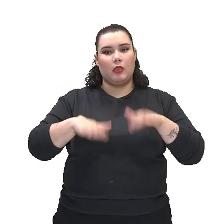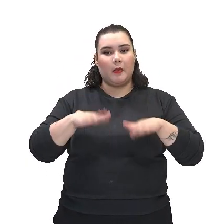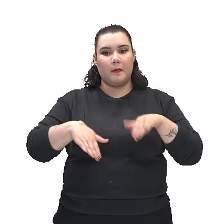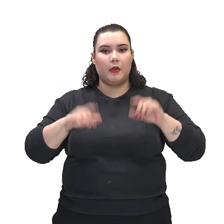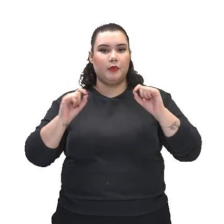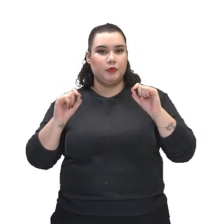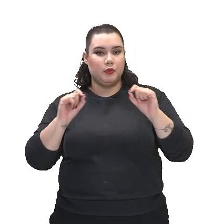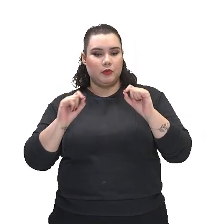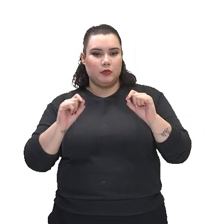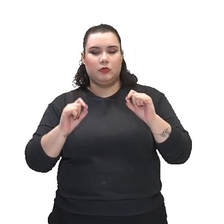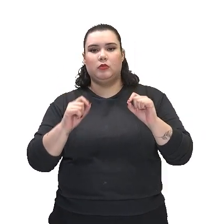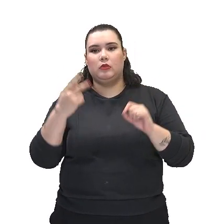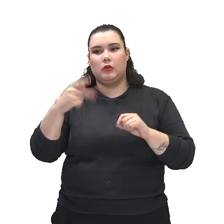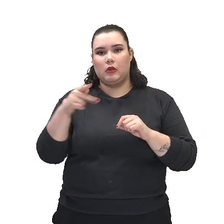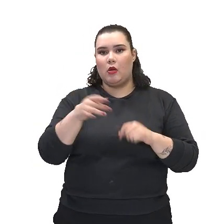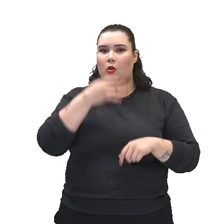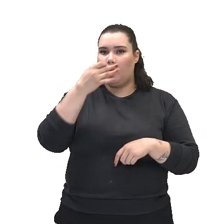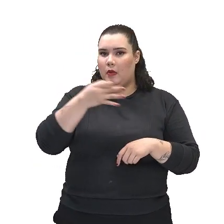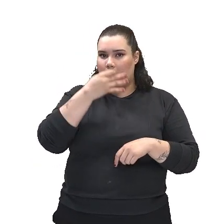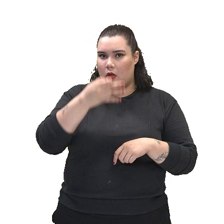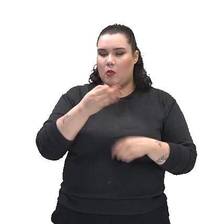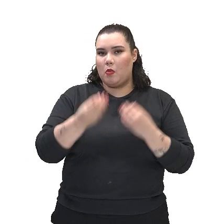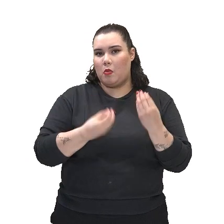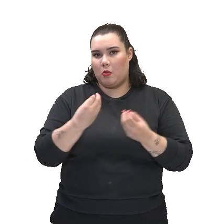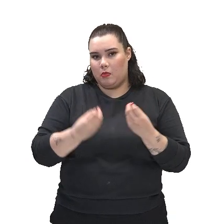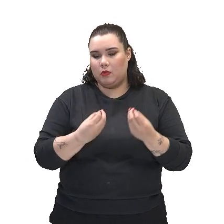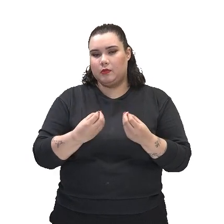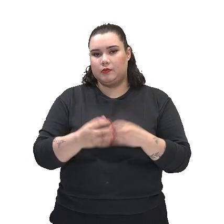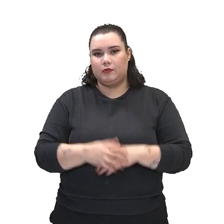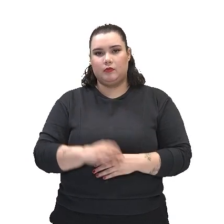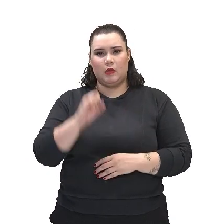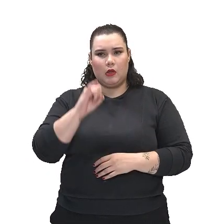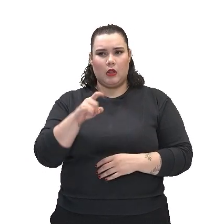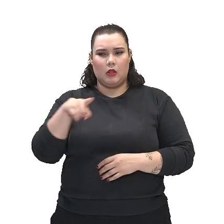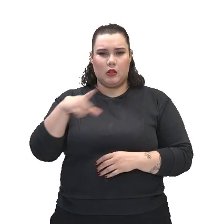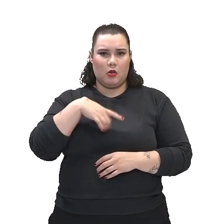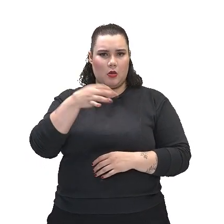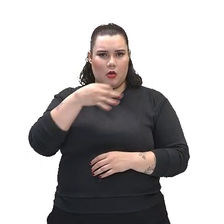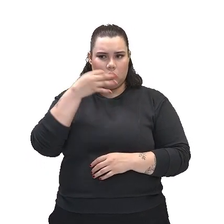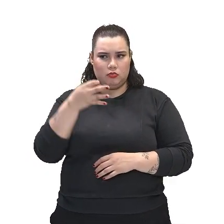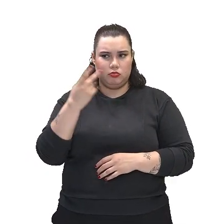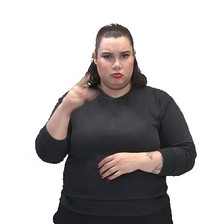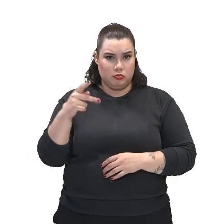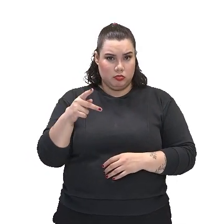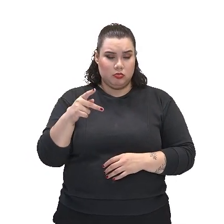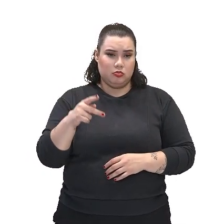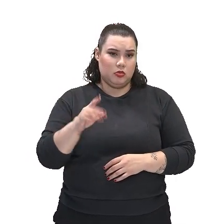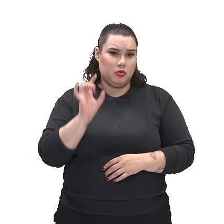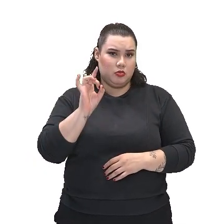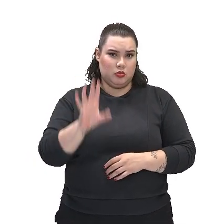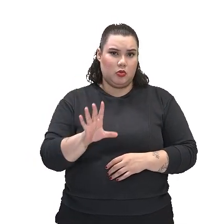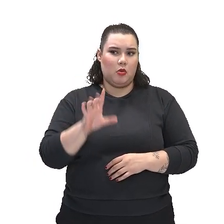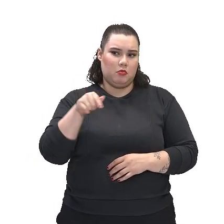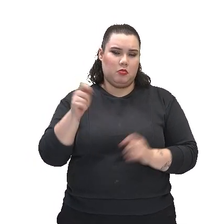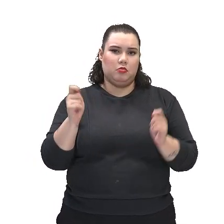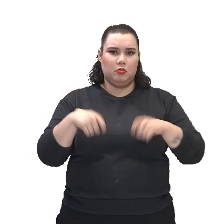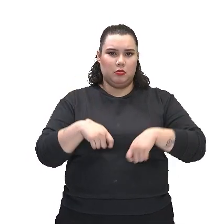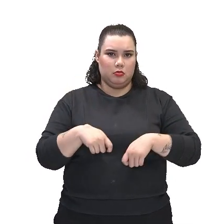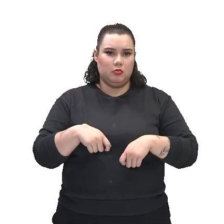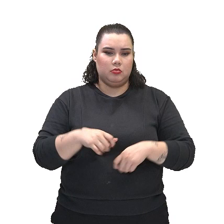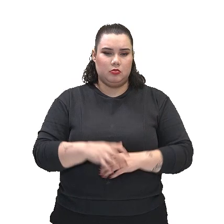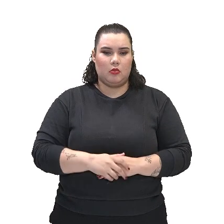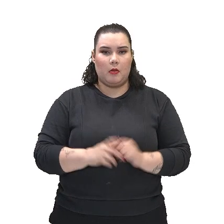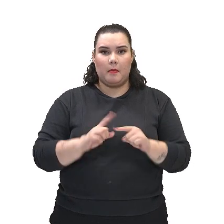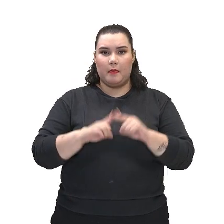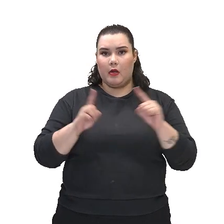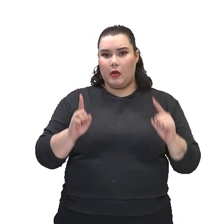quê? Vai depender da força do seu argumento. Então, se você tem um argumento muito forte para defender o seu ponto de vista, somente ele basta, certo?